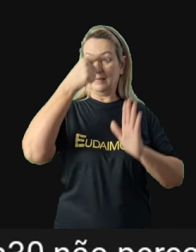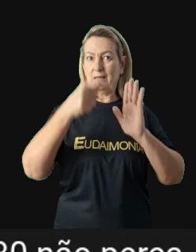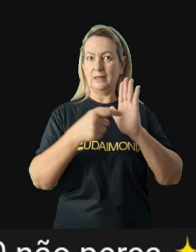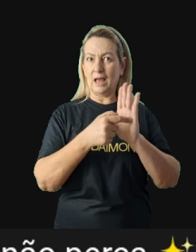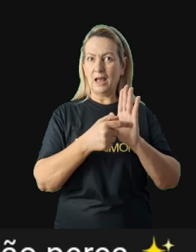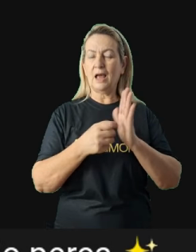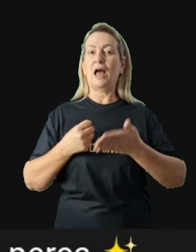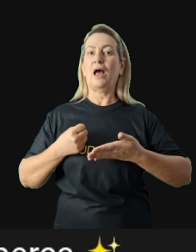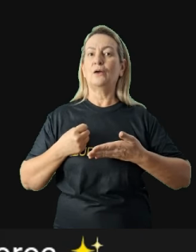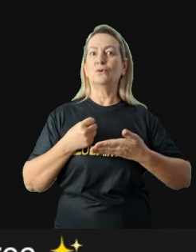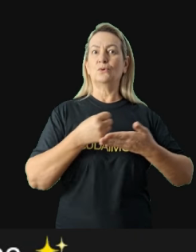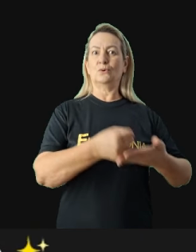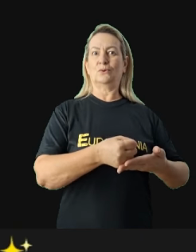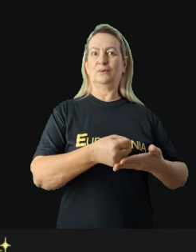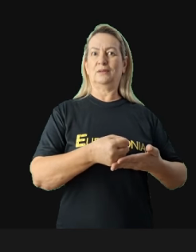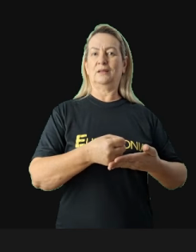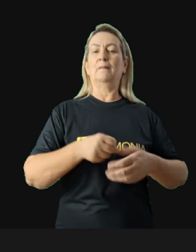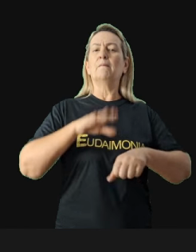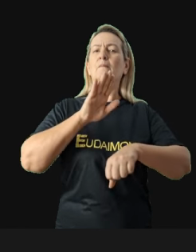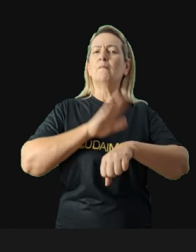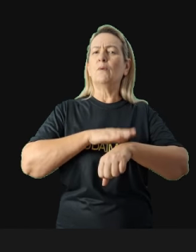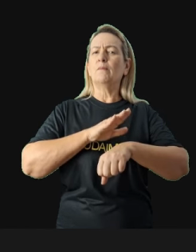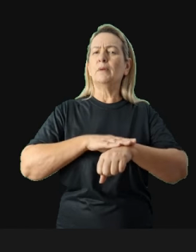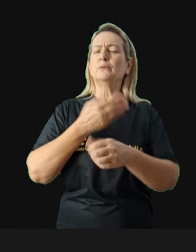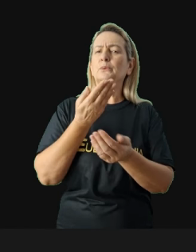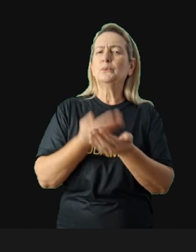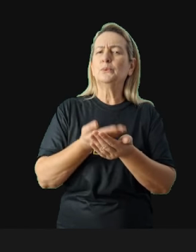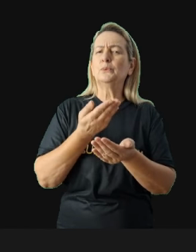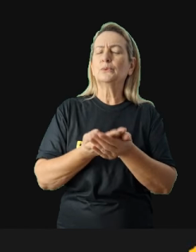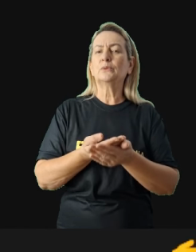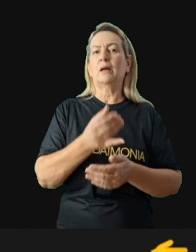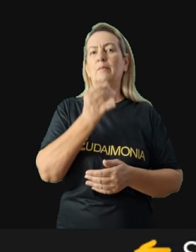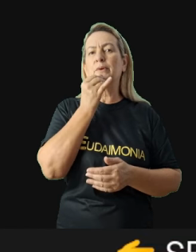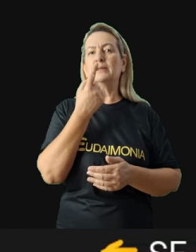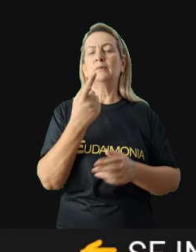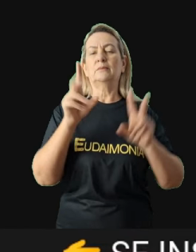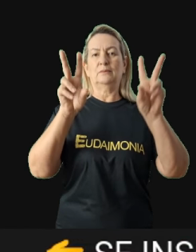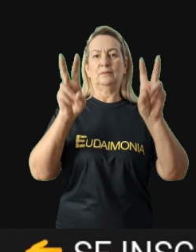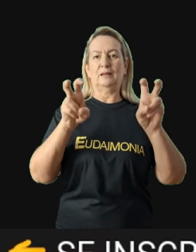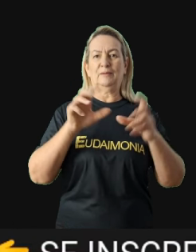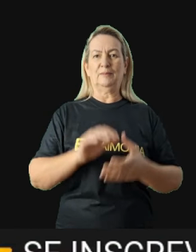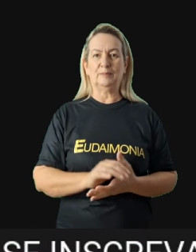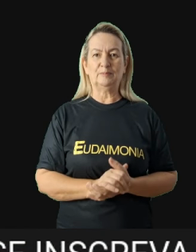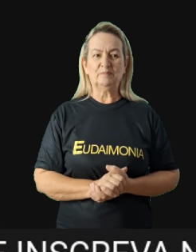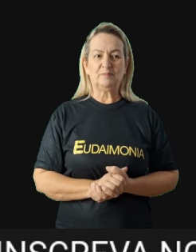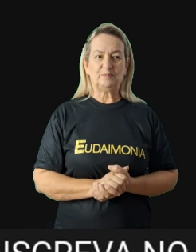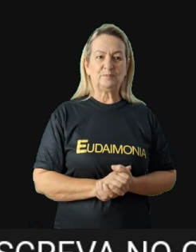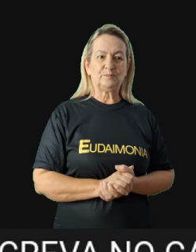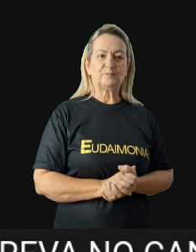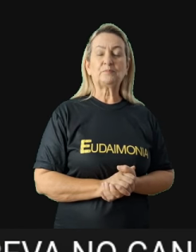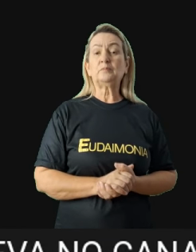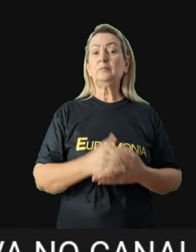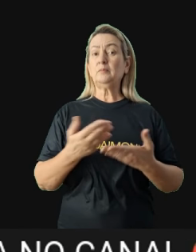pode te dar, ele te ajuda nesse sentido. Eu estou naquele meu momento de estudar tal